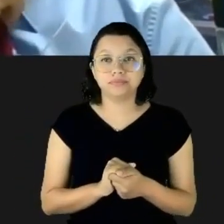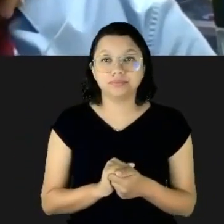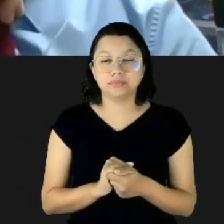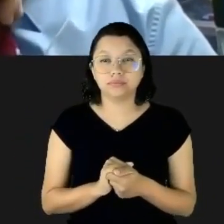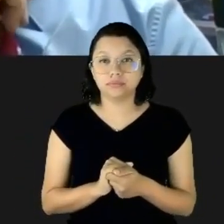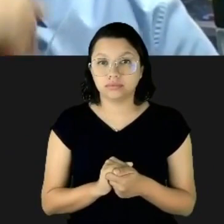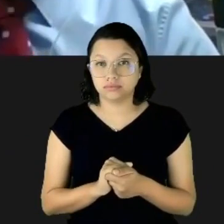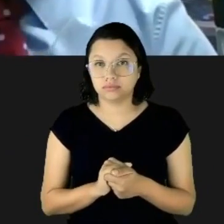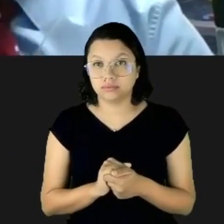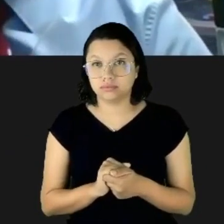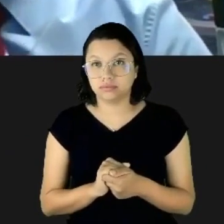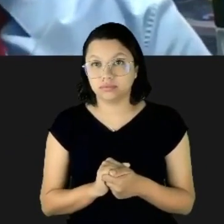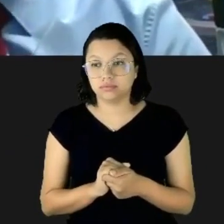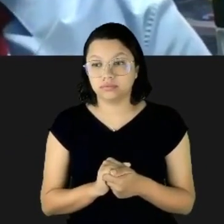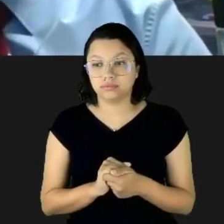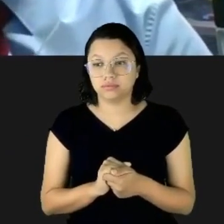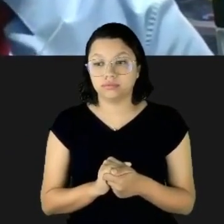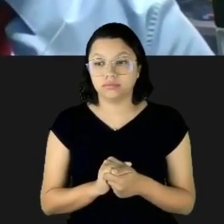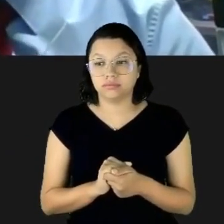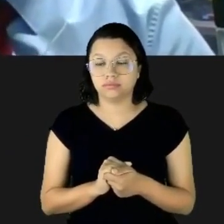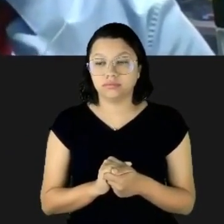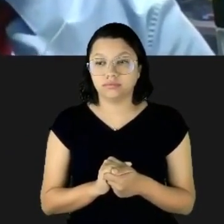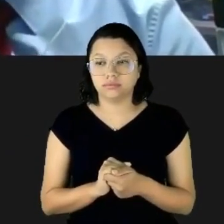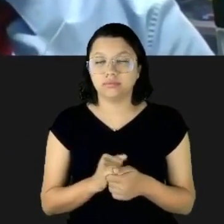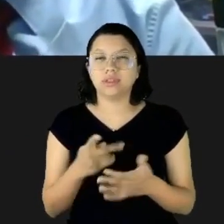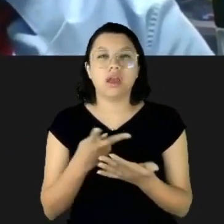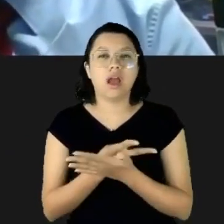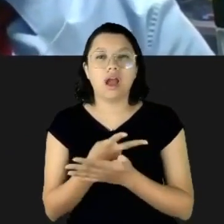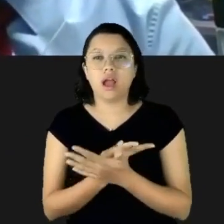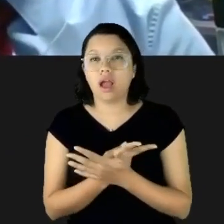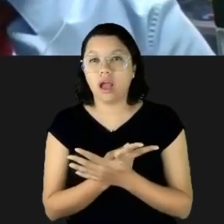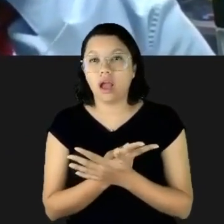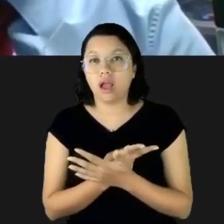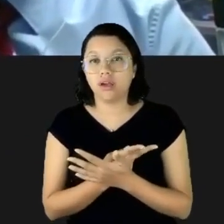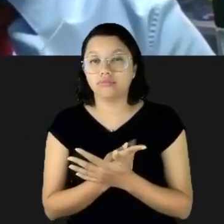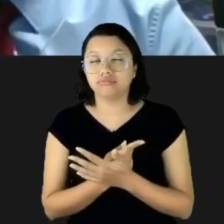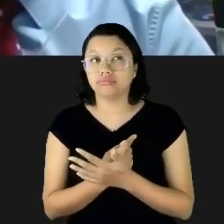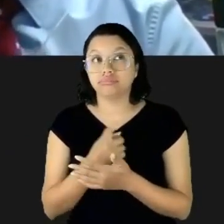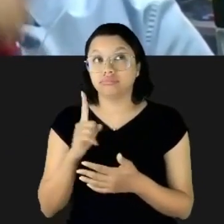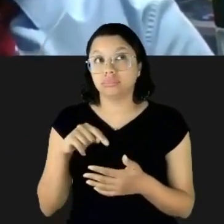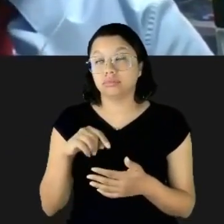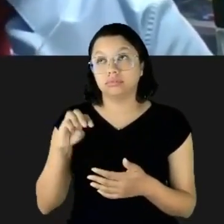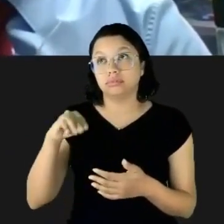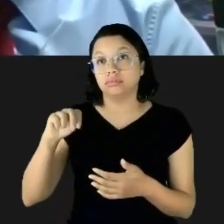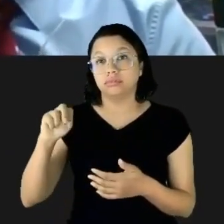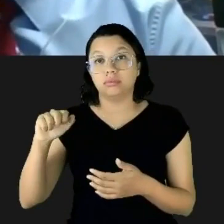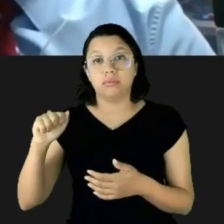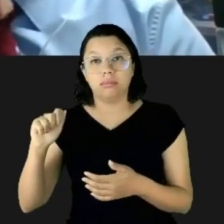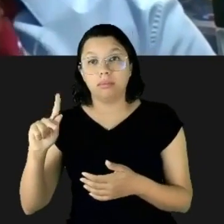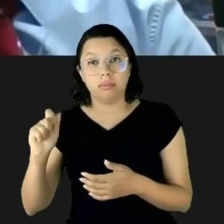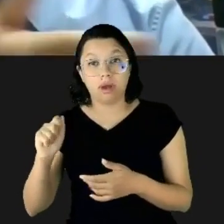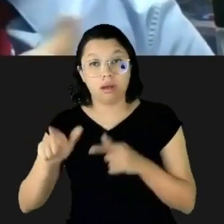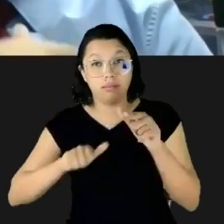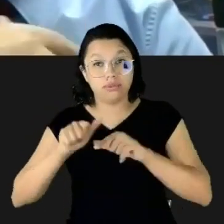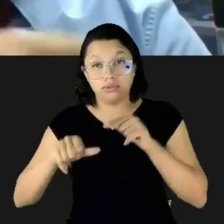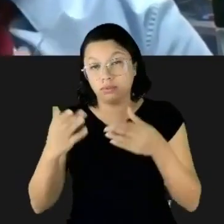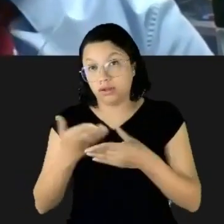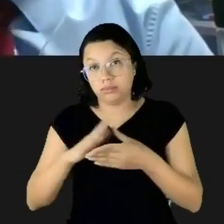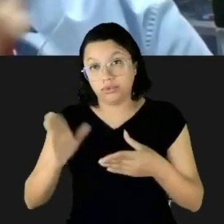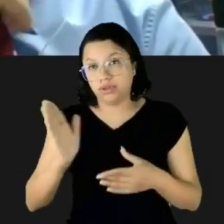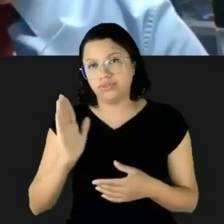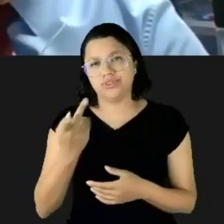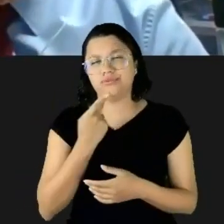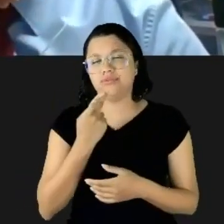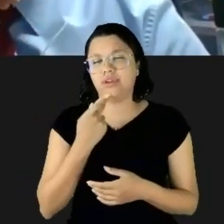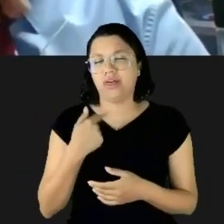A estruturação de erros nada mais é do que os mapas de trabalho de processo. Já foi falado